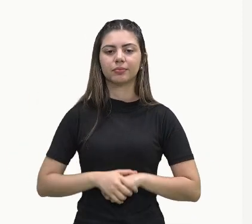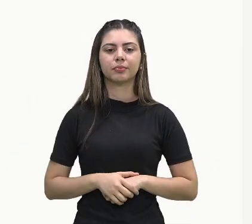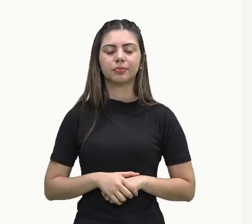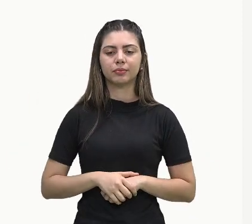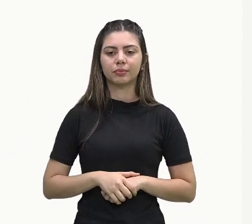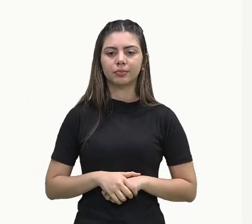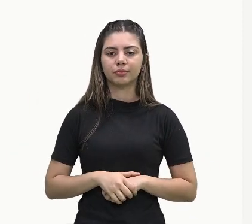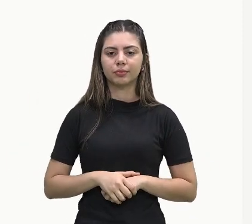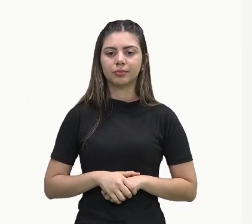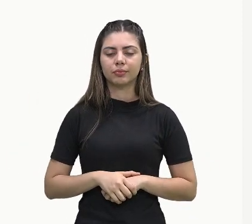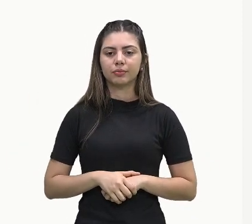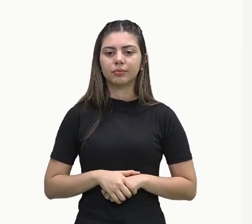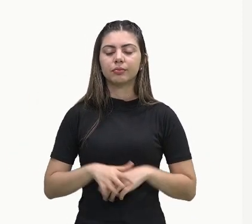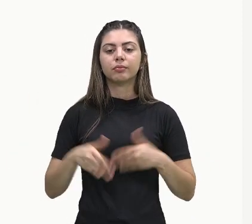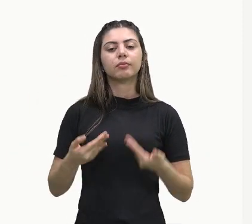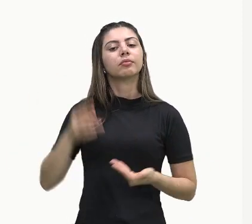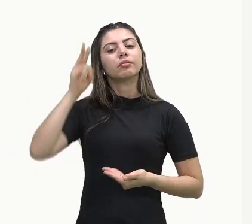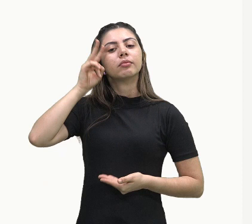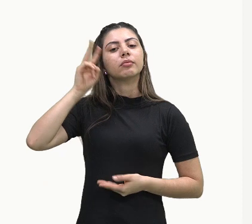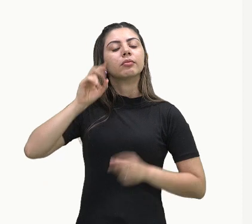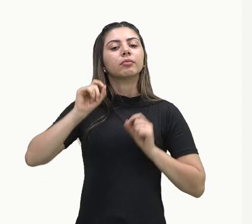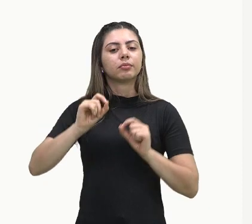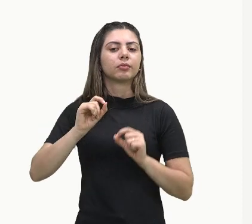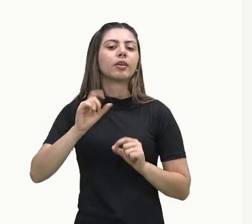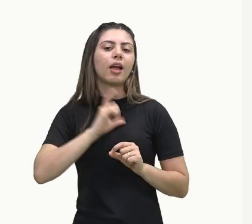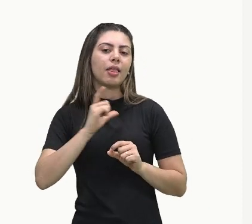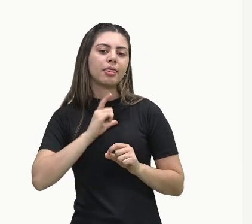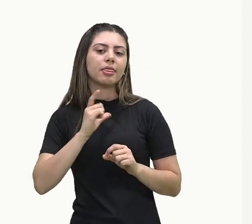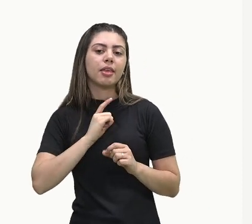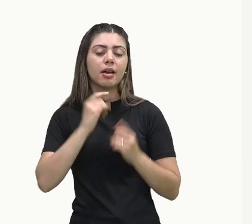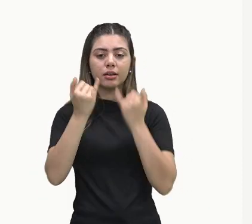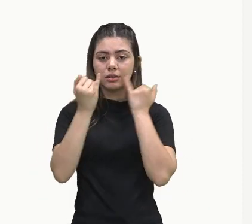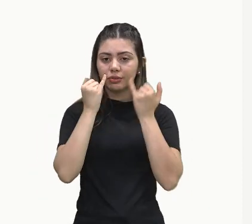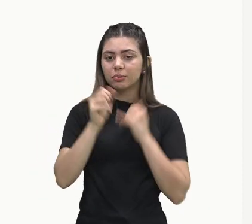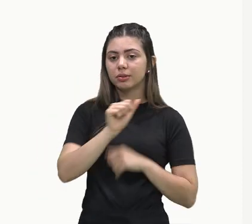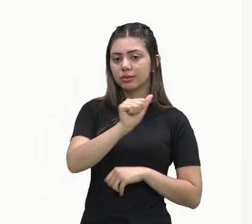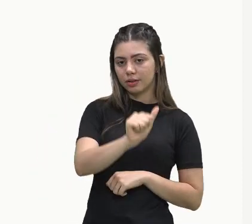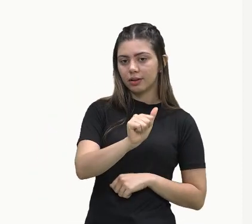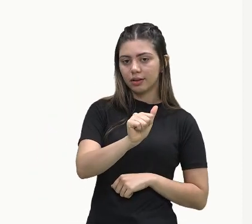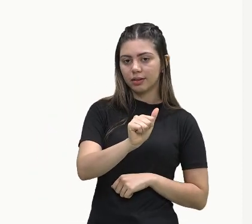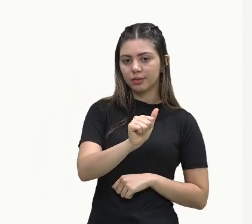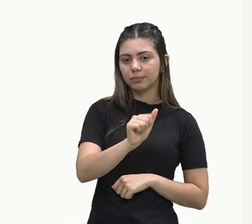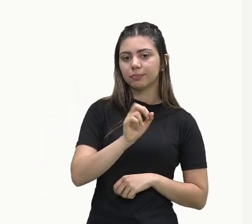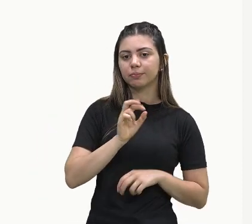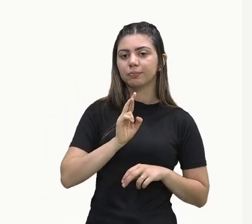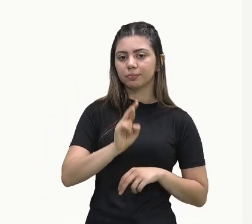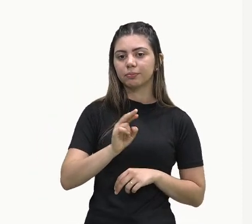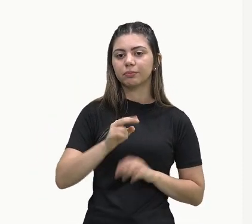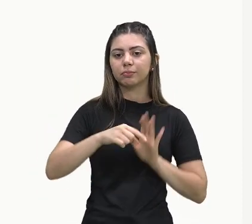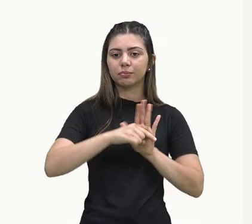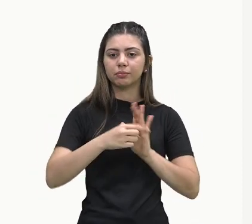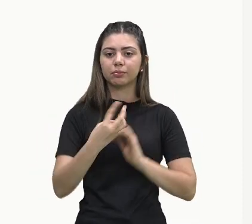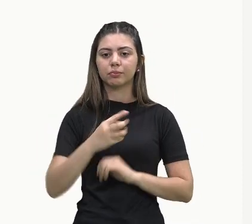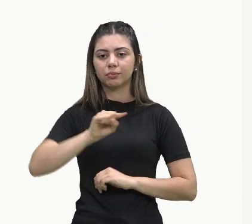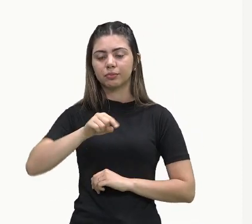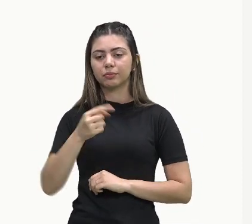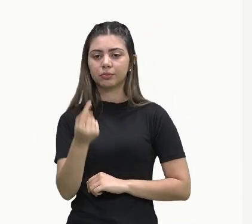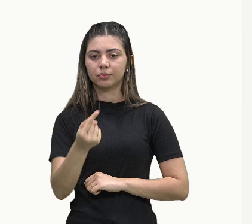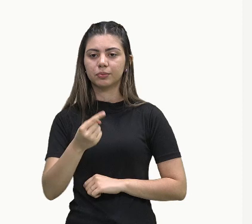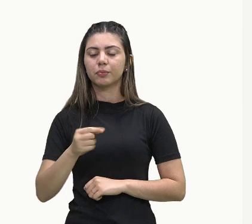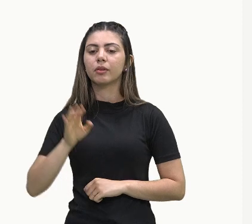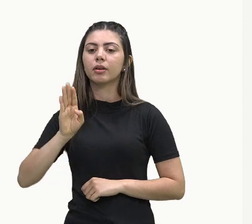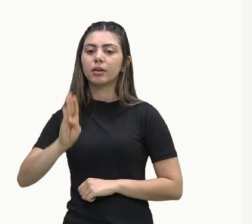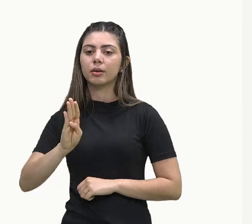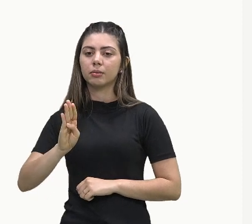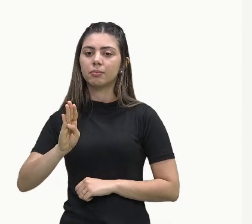correto Lembrando que foram dados aqui o ponto a de coeficiente né a = -3 e 1 b